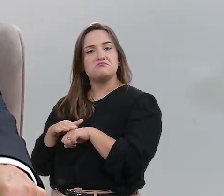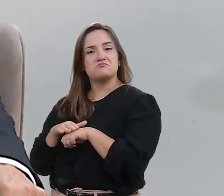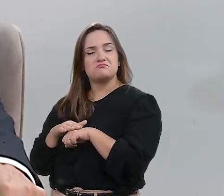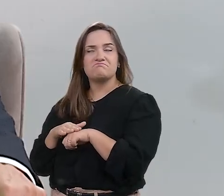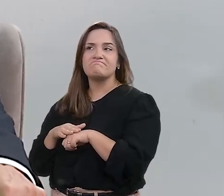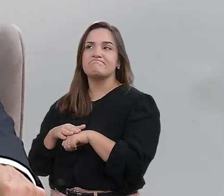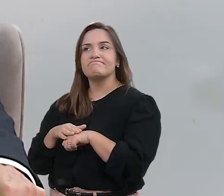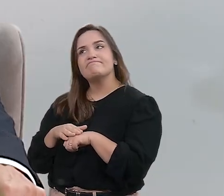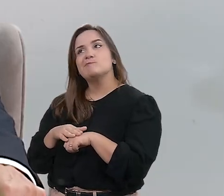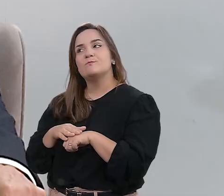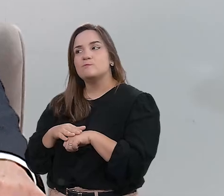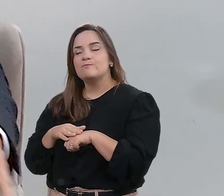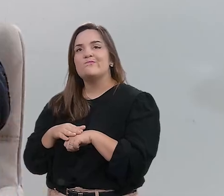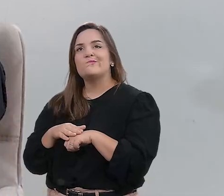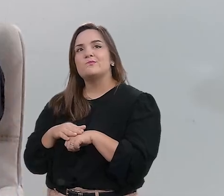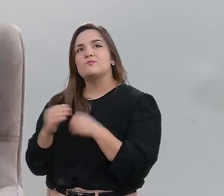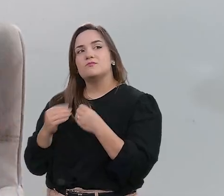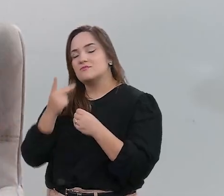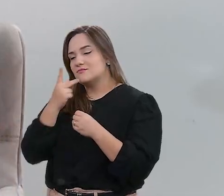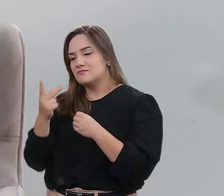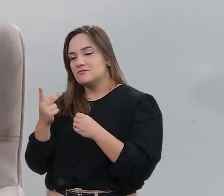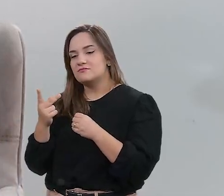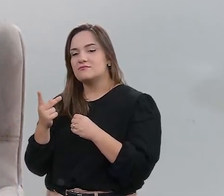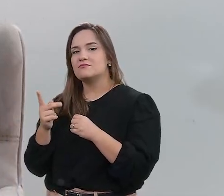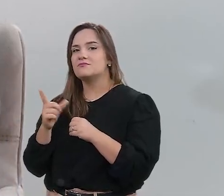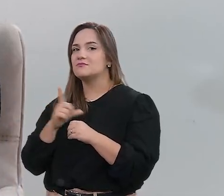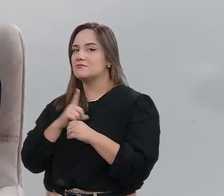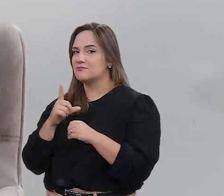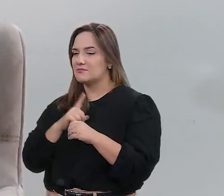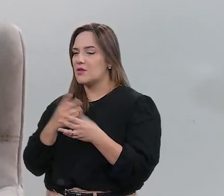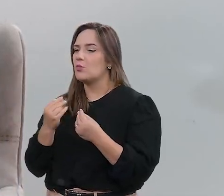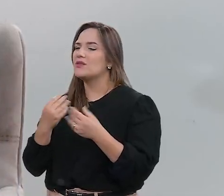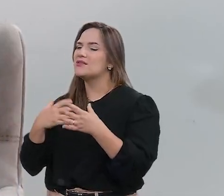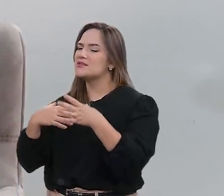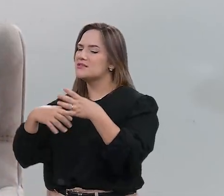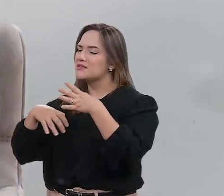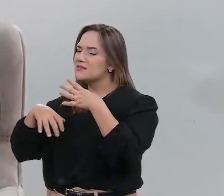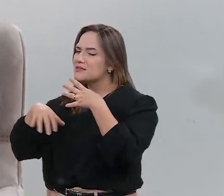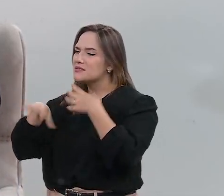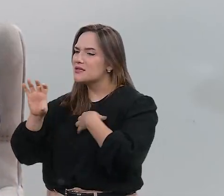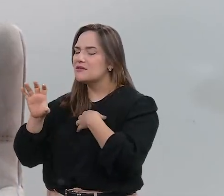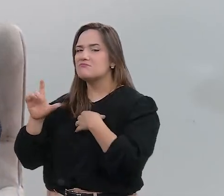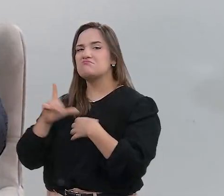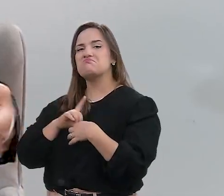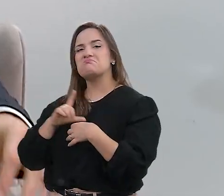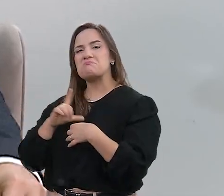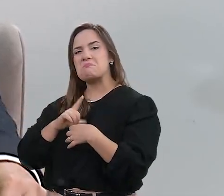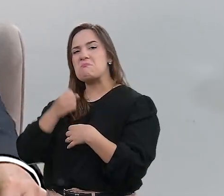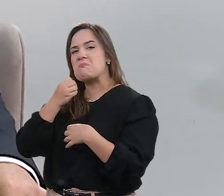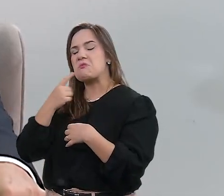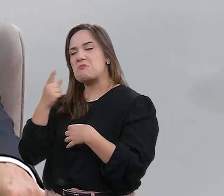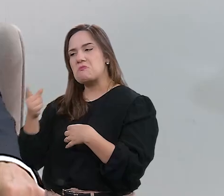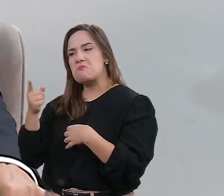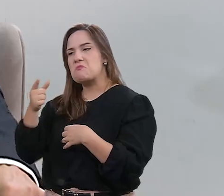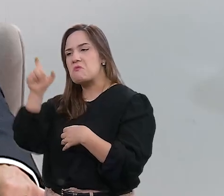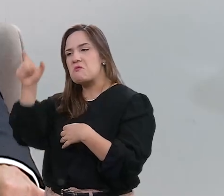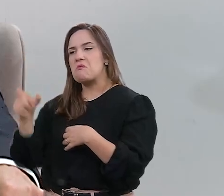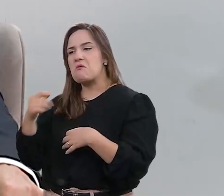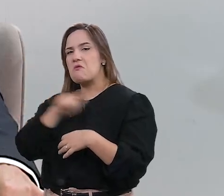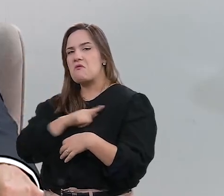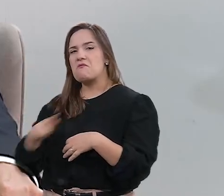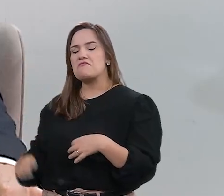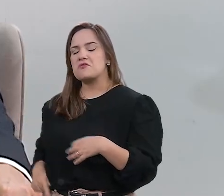eu diria assim, recheada de muita sensibilidade, de muita empatia, né? O governador